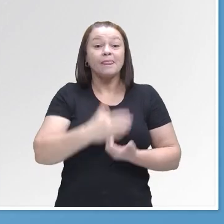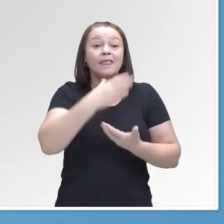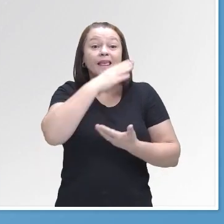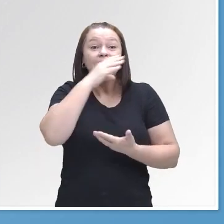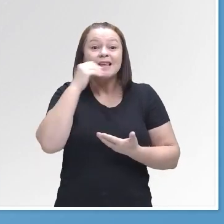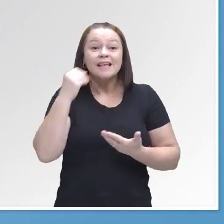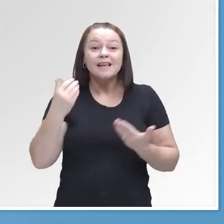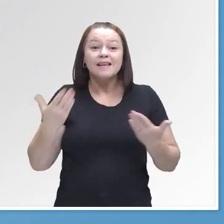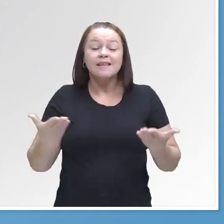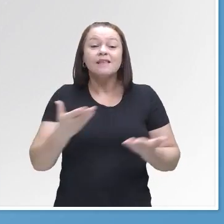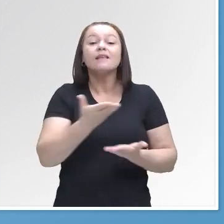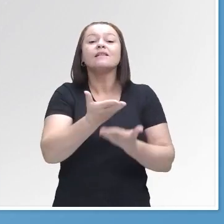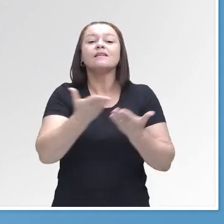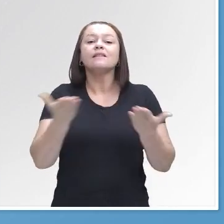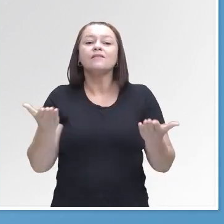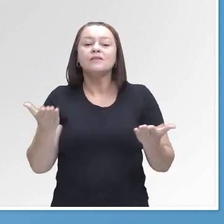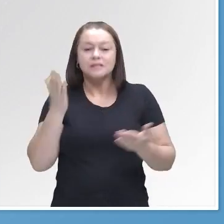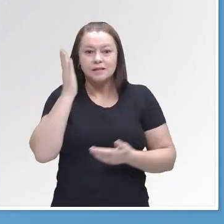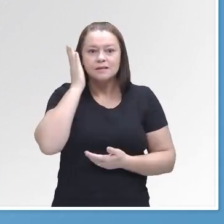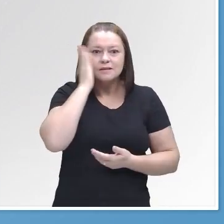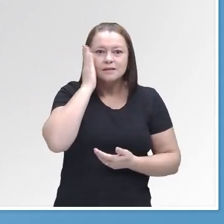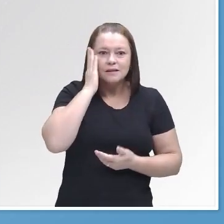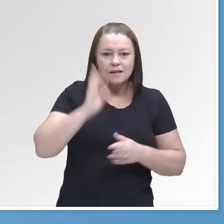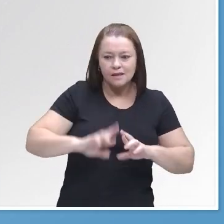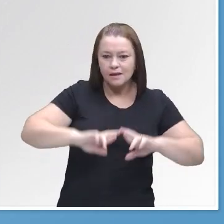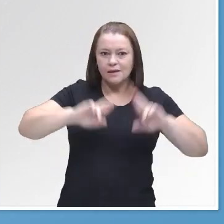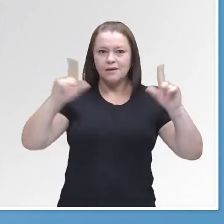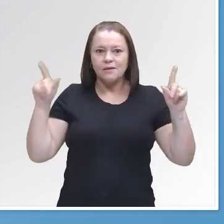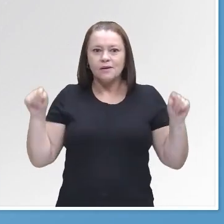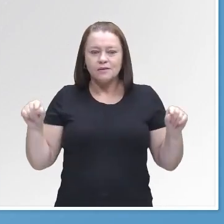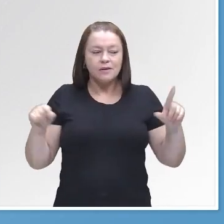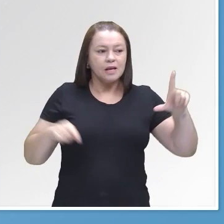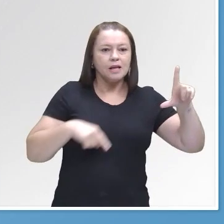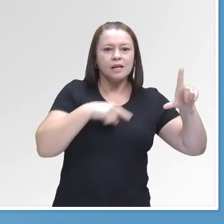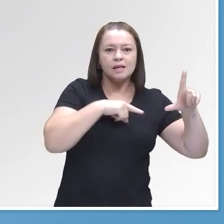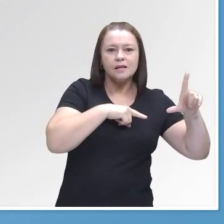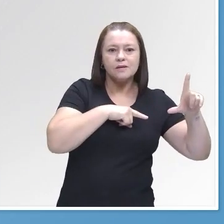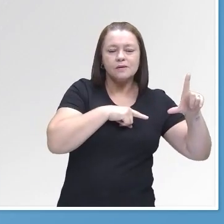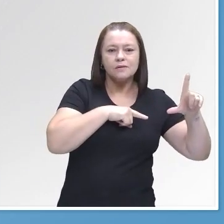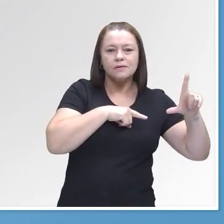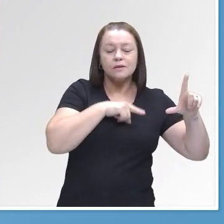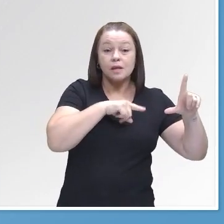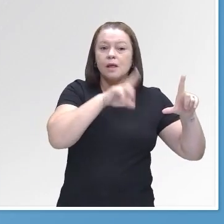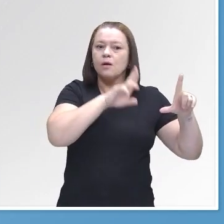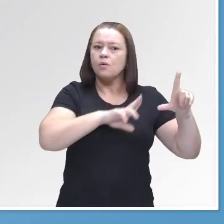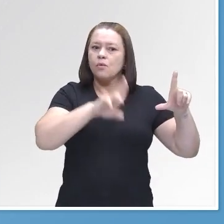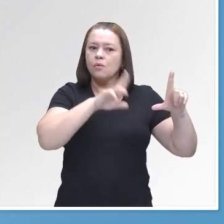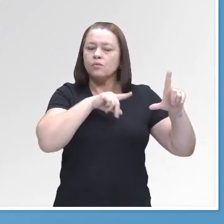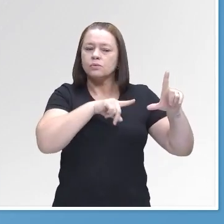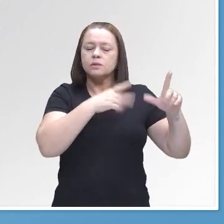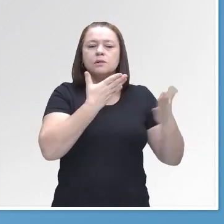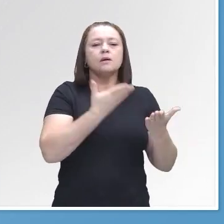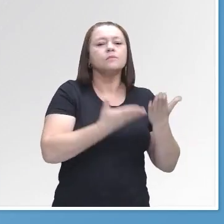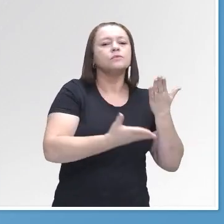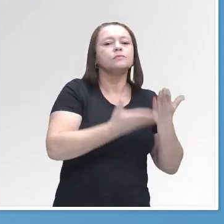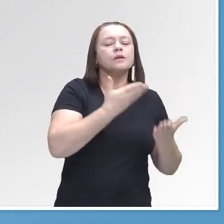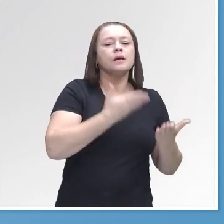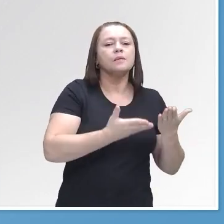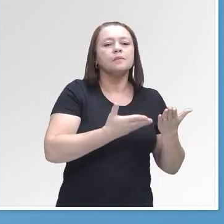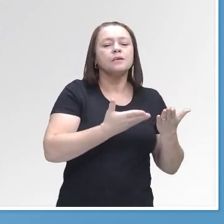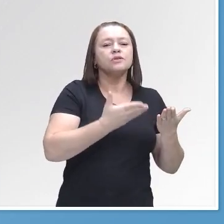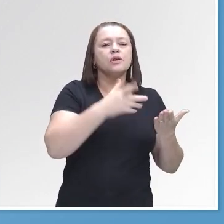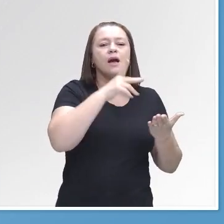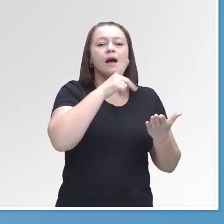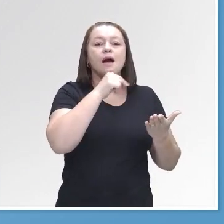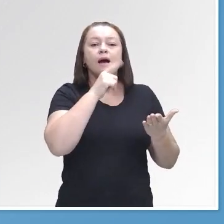Crianças, e vocês, entenderam a diferença? Litro, nós usamos para medir